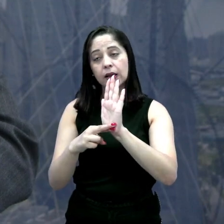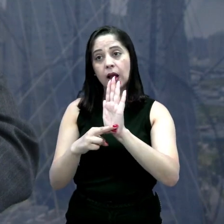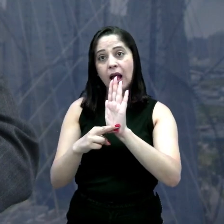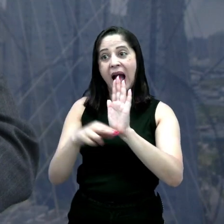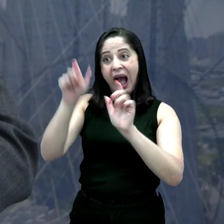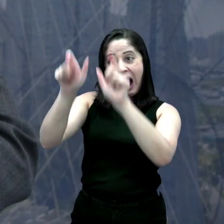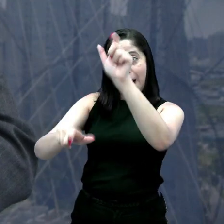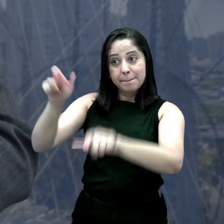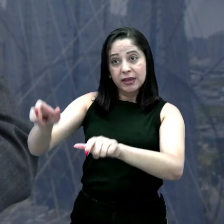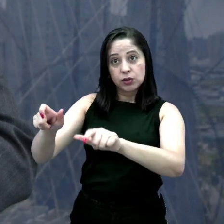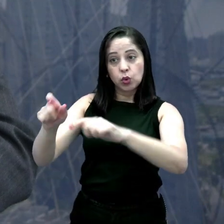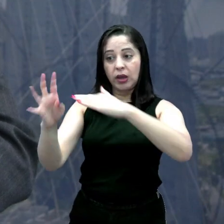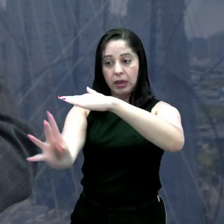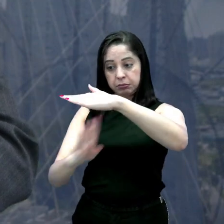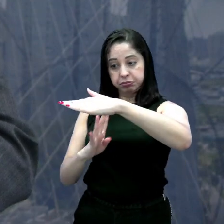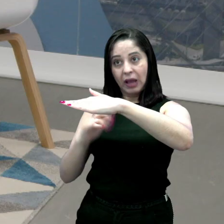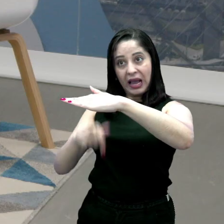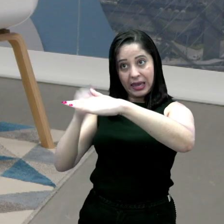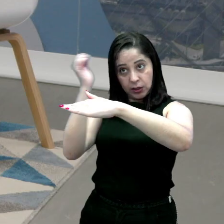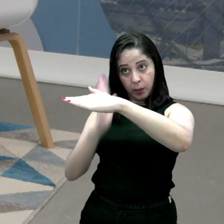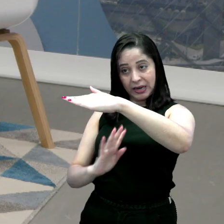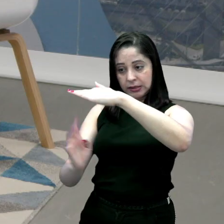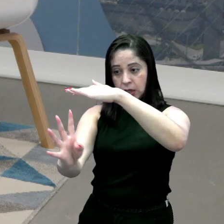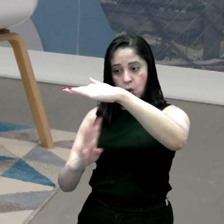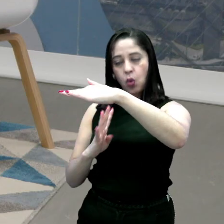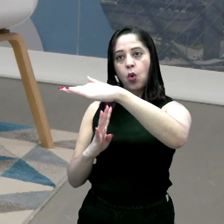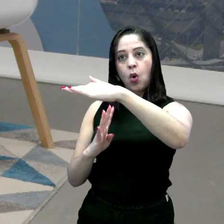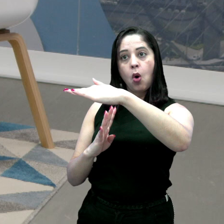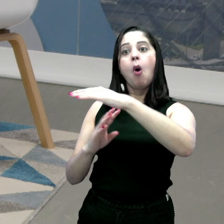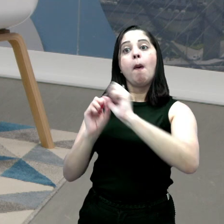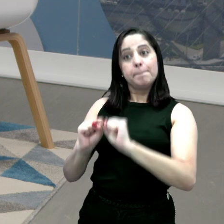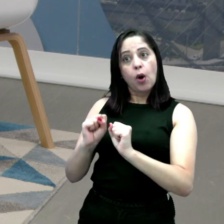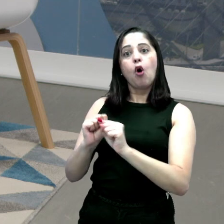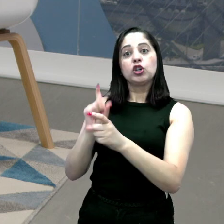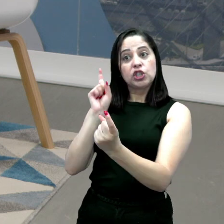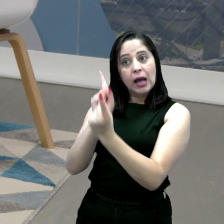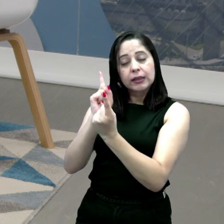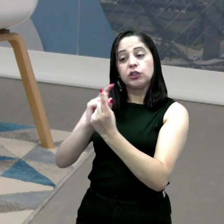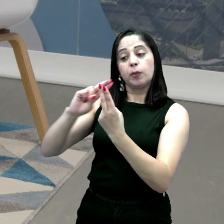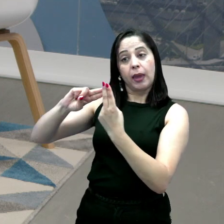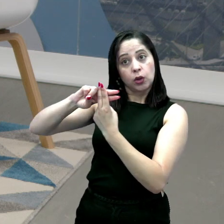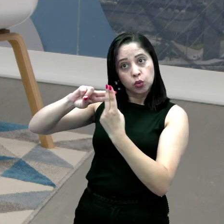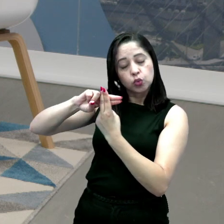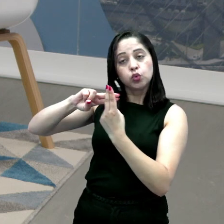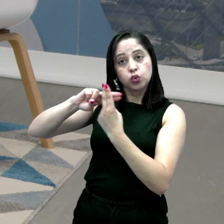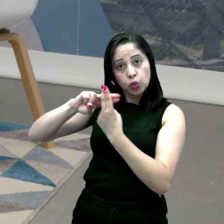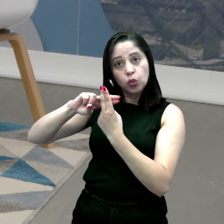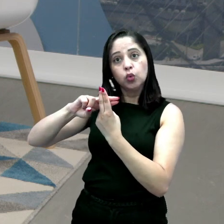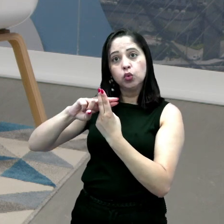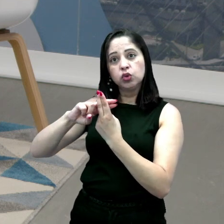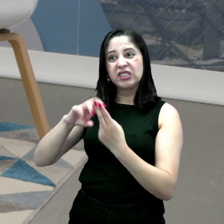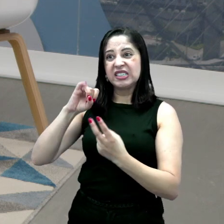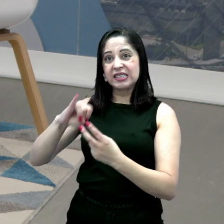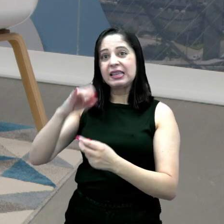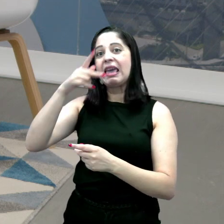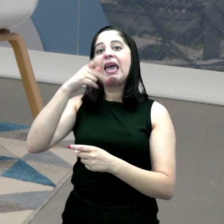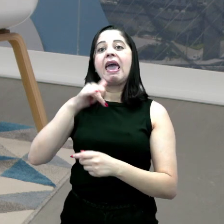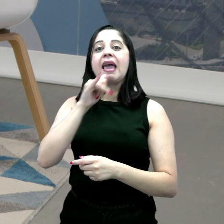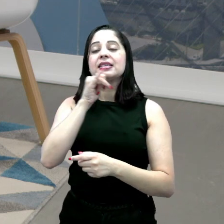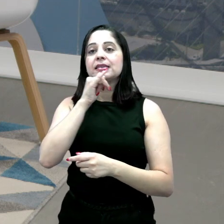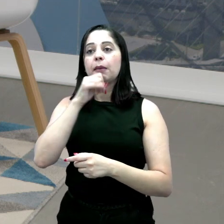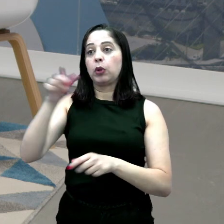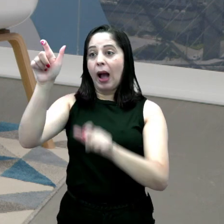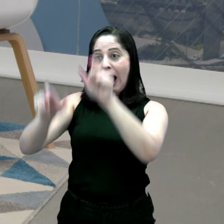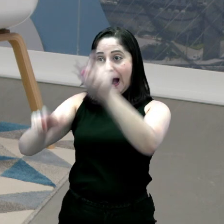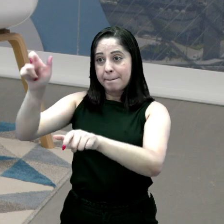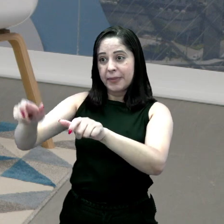SUS, né? Sim, então, faz um cadastro, né? Faz um cadastro chega. E o protocolo dele, ele desembarcou. Tem algumas cenas até